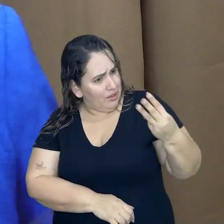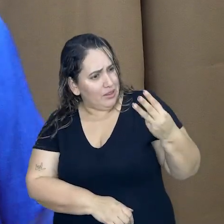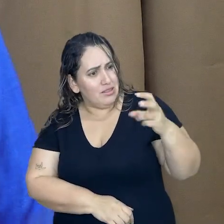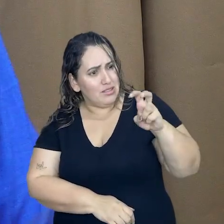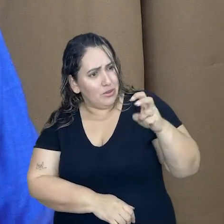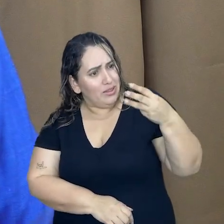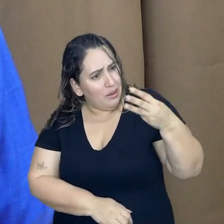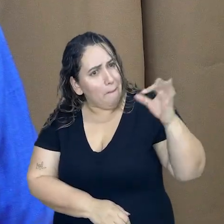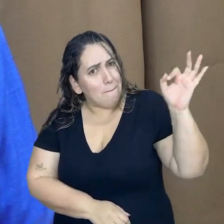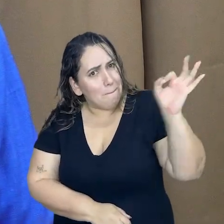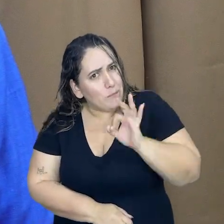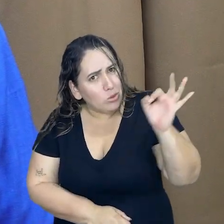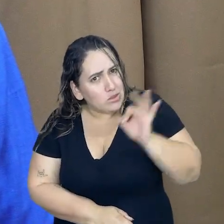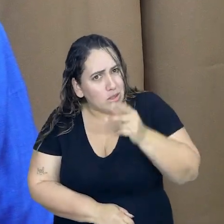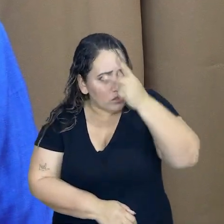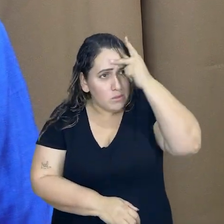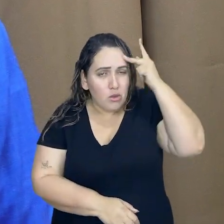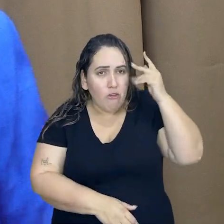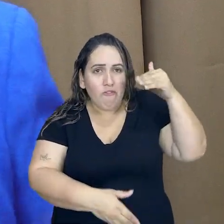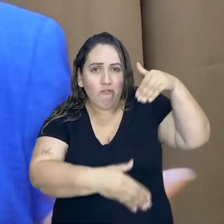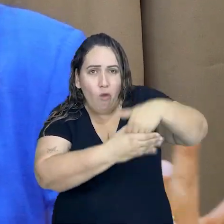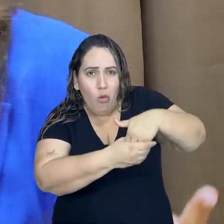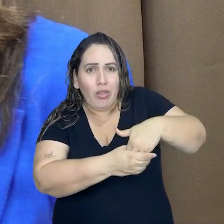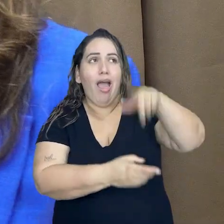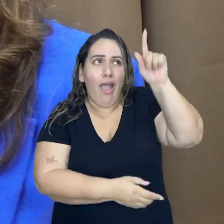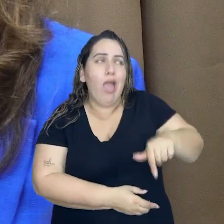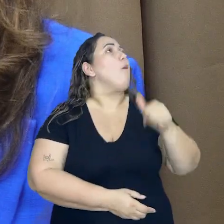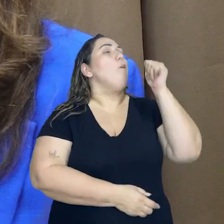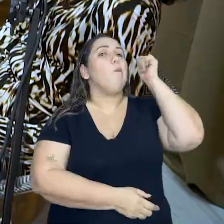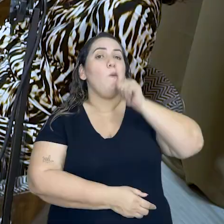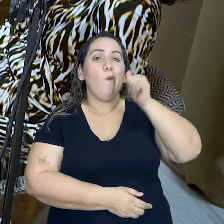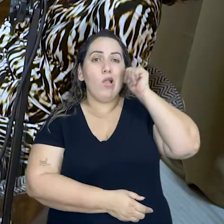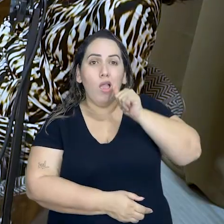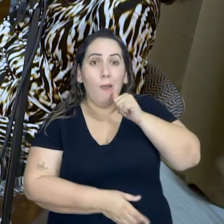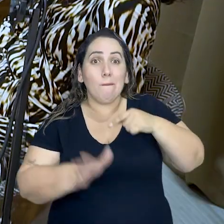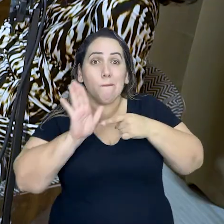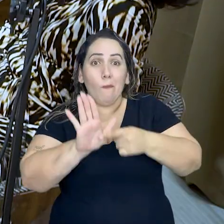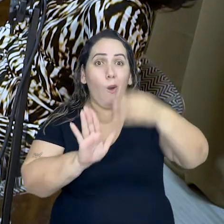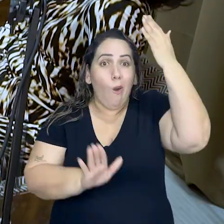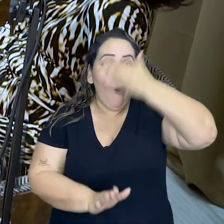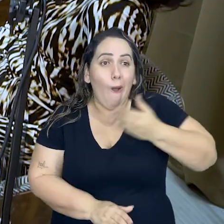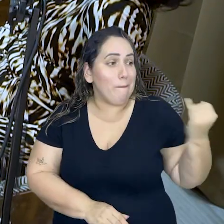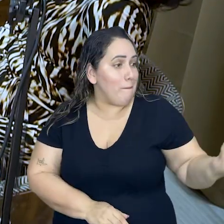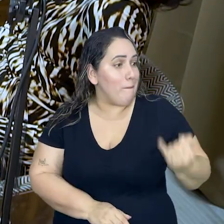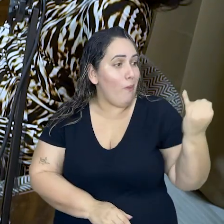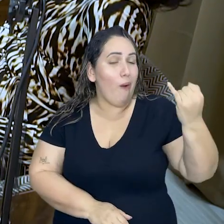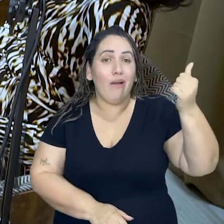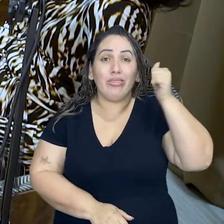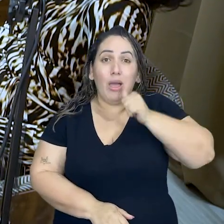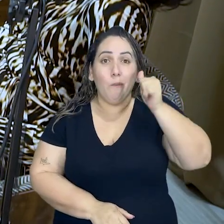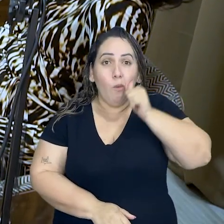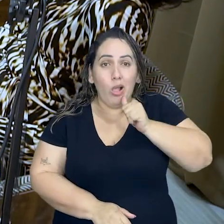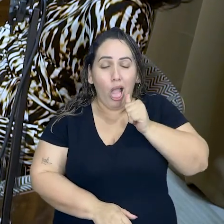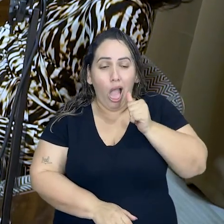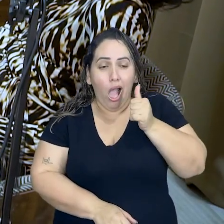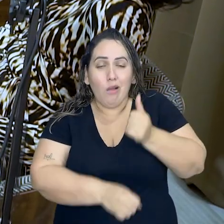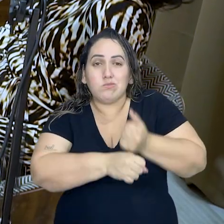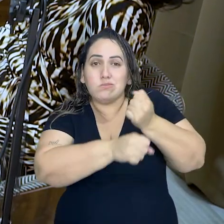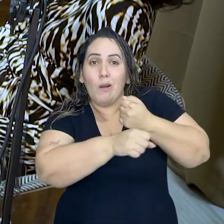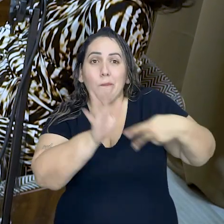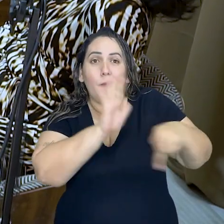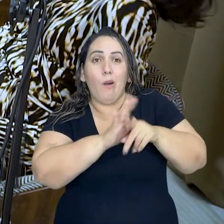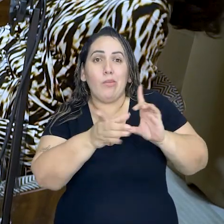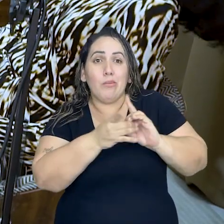mulher não vota em mulher. Pode até acontecer. Entendeu? Isso. Por que mulher não vota em Temos mulher? Um machismo